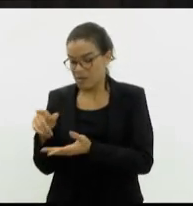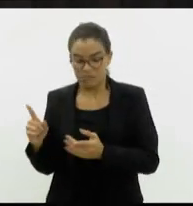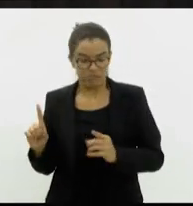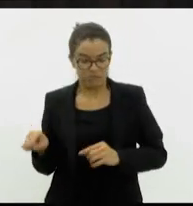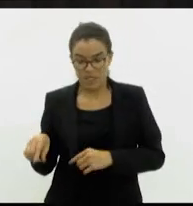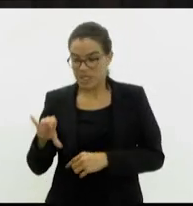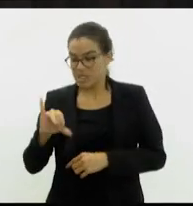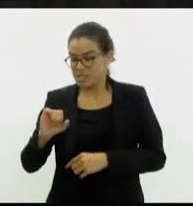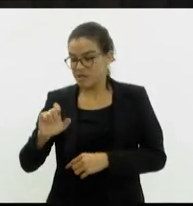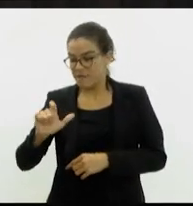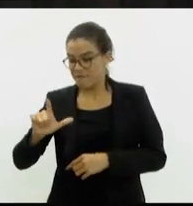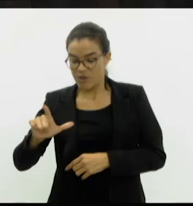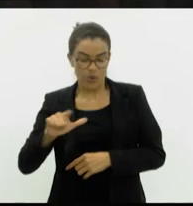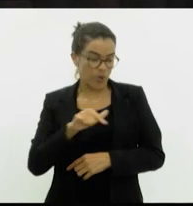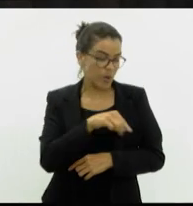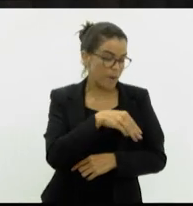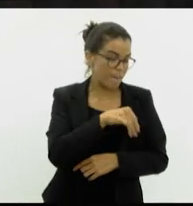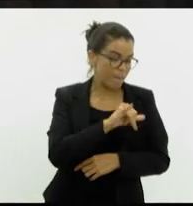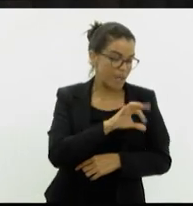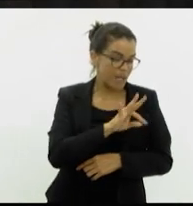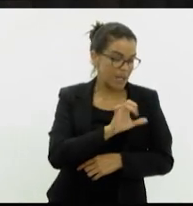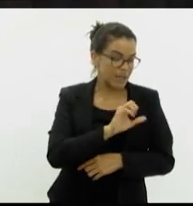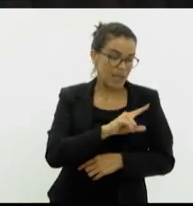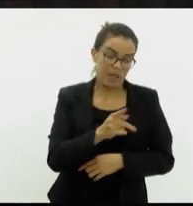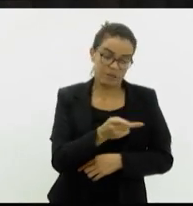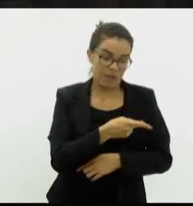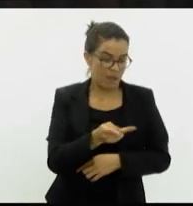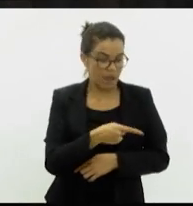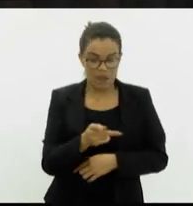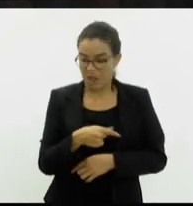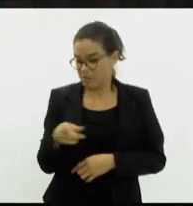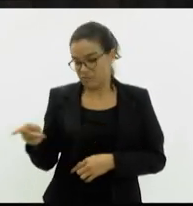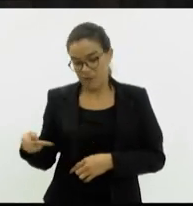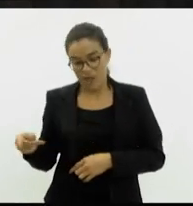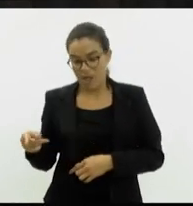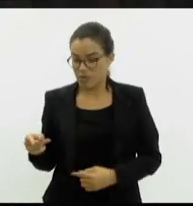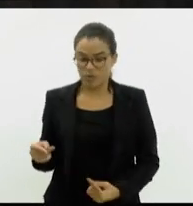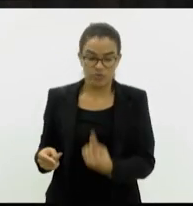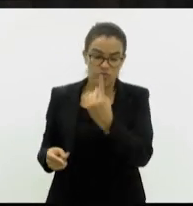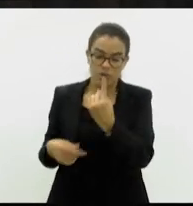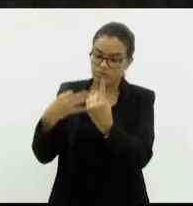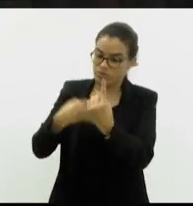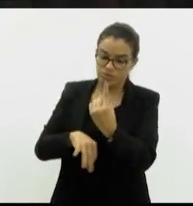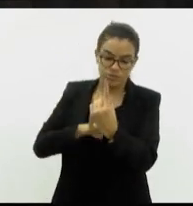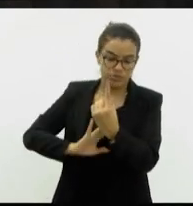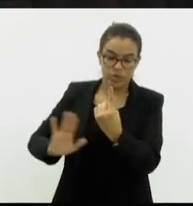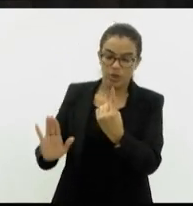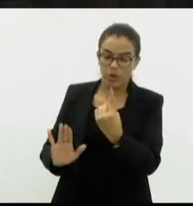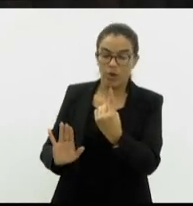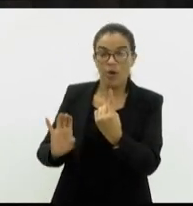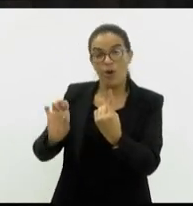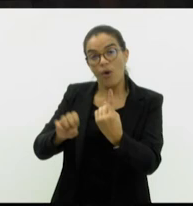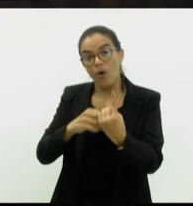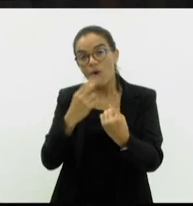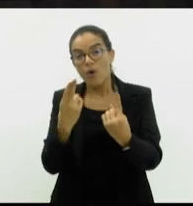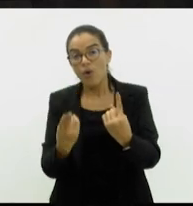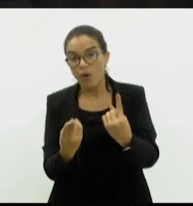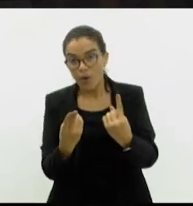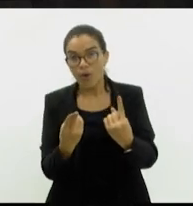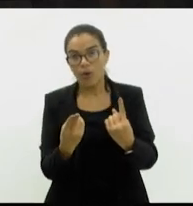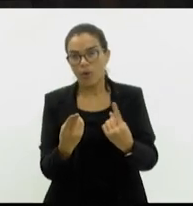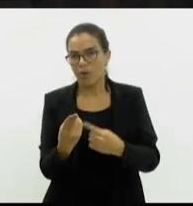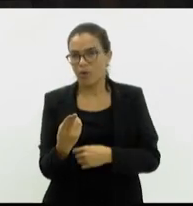militar não deveriam ser secretarias ter uma única de segurança ou é uma